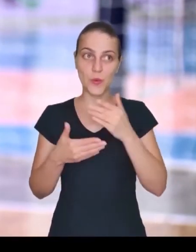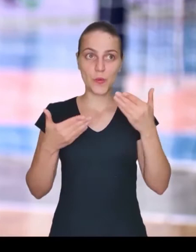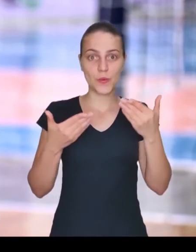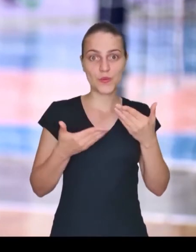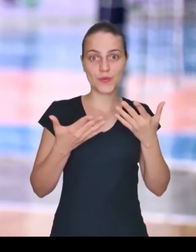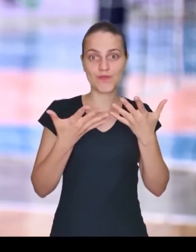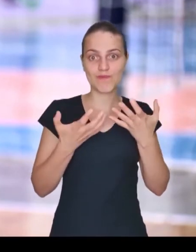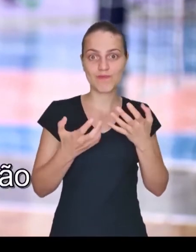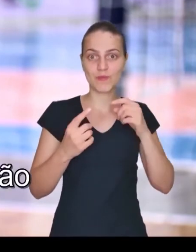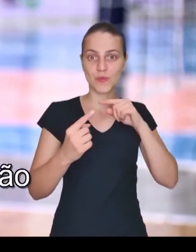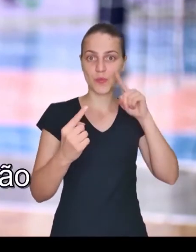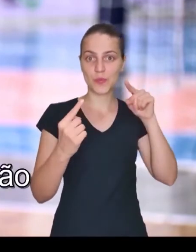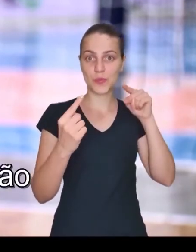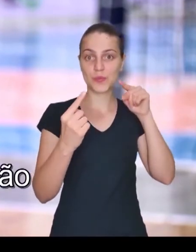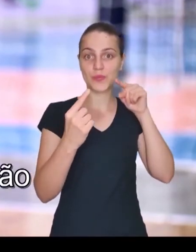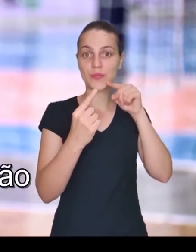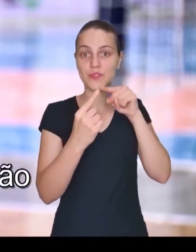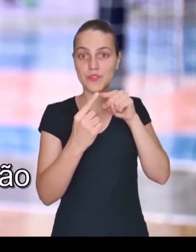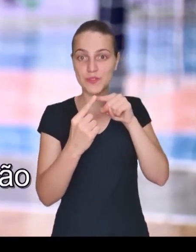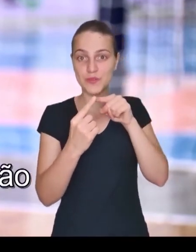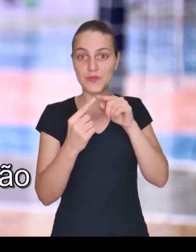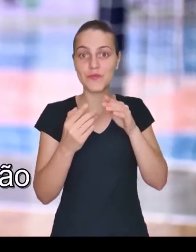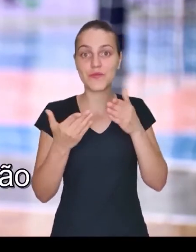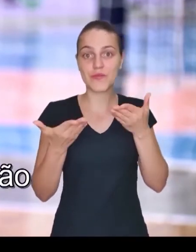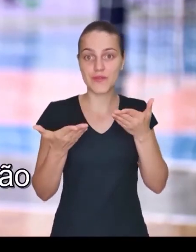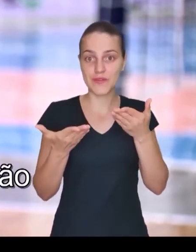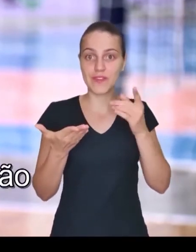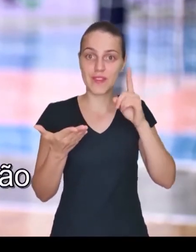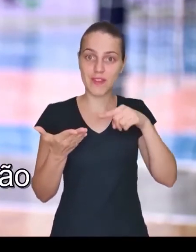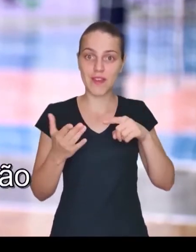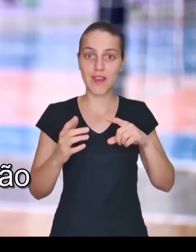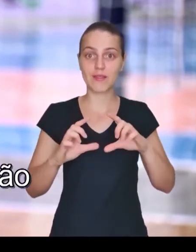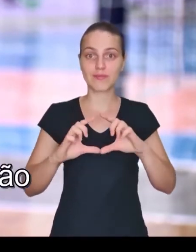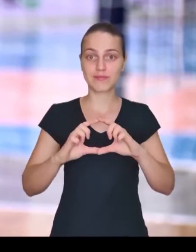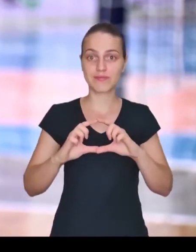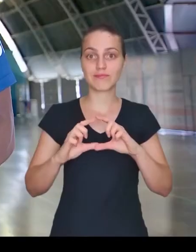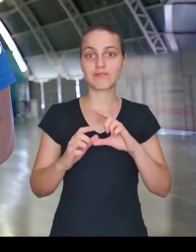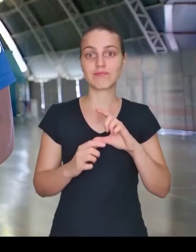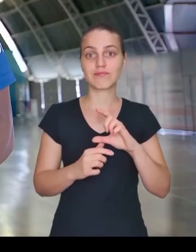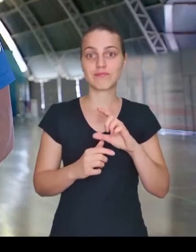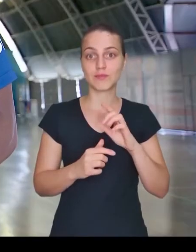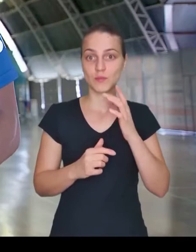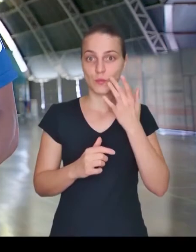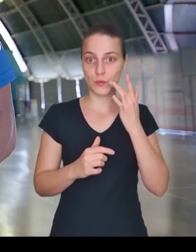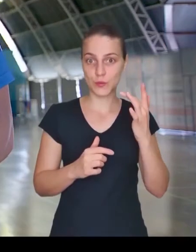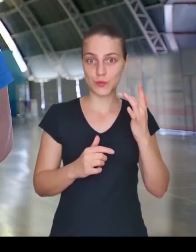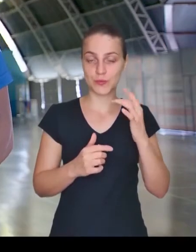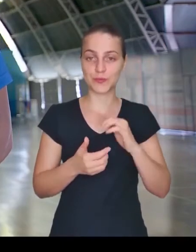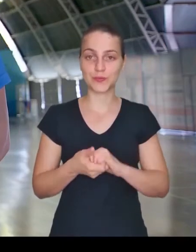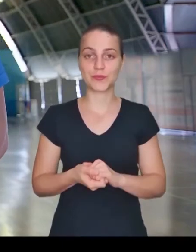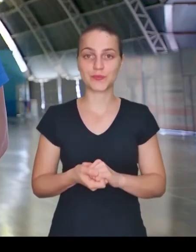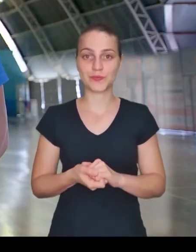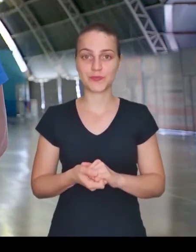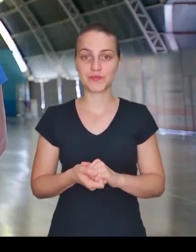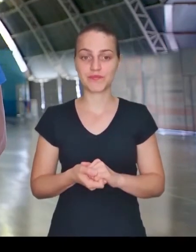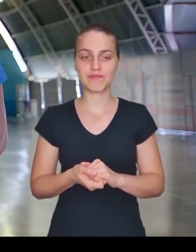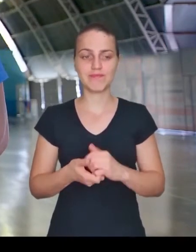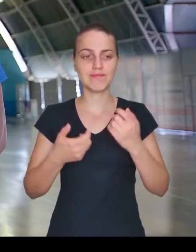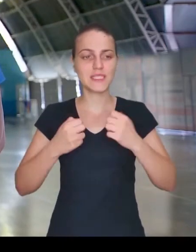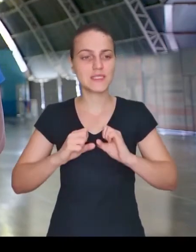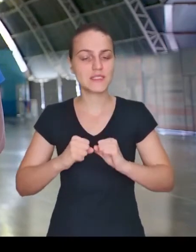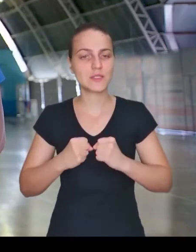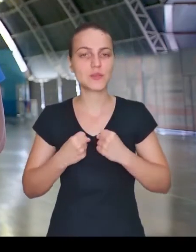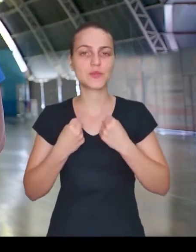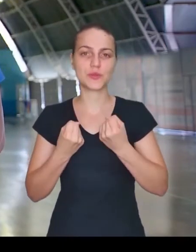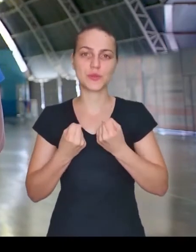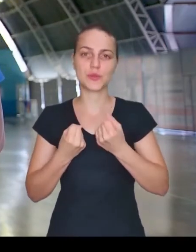com a medalha de ouro e também com a nossa classificação para os Jogos de Tóquio 2020. Anderson. O impossível, na verdade, é só se ter força